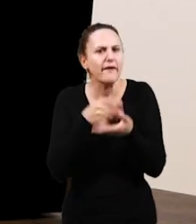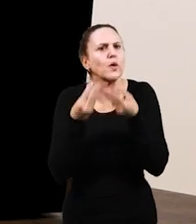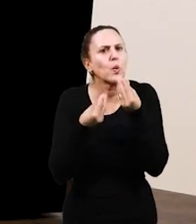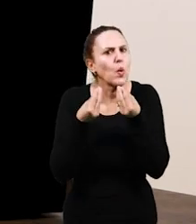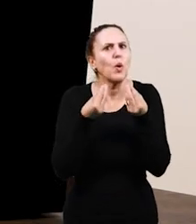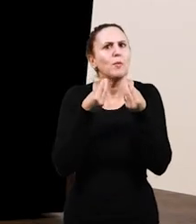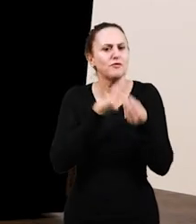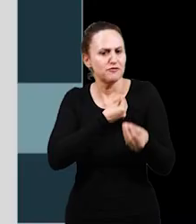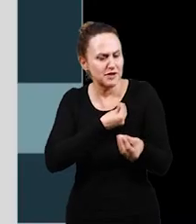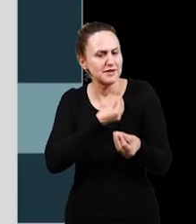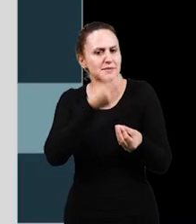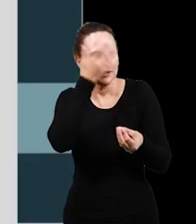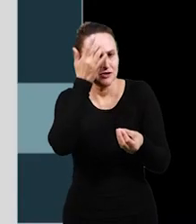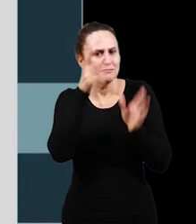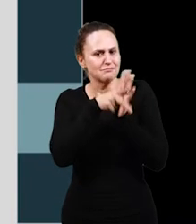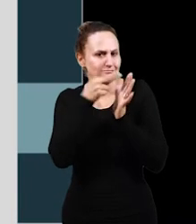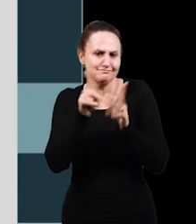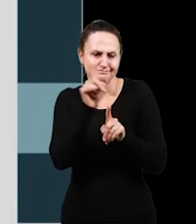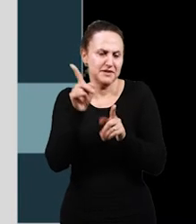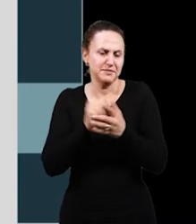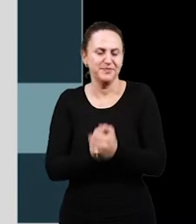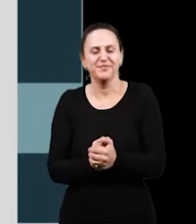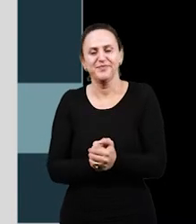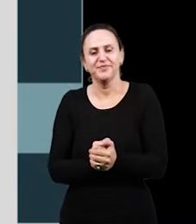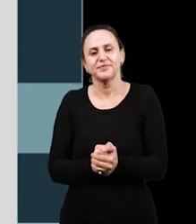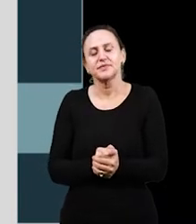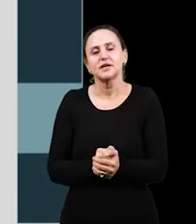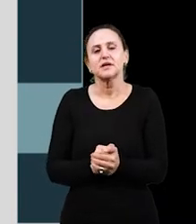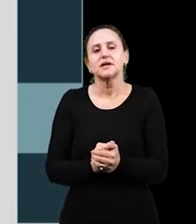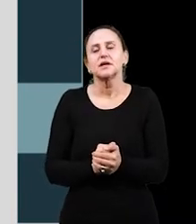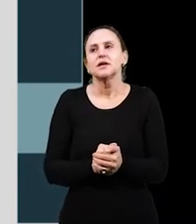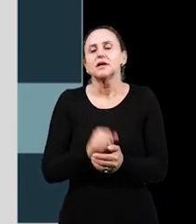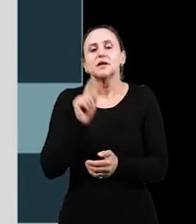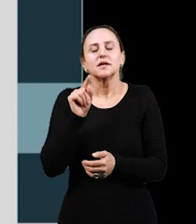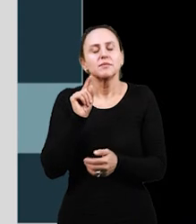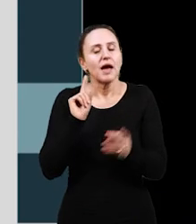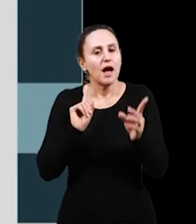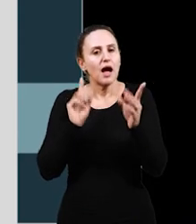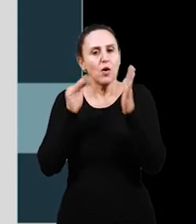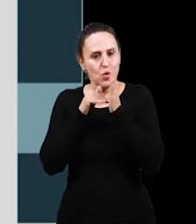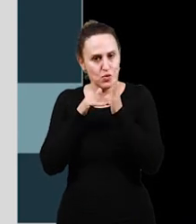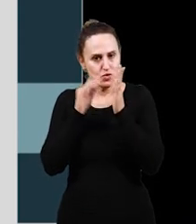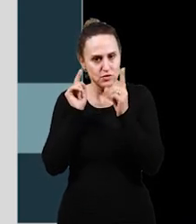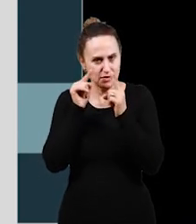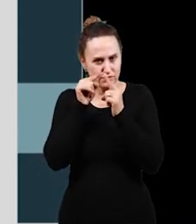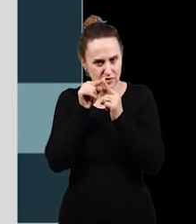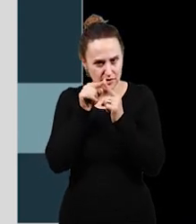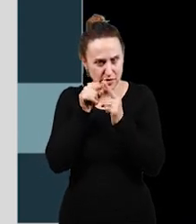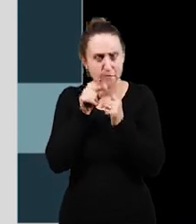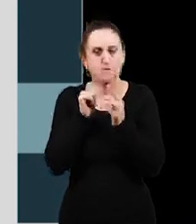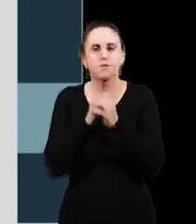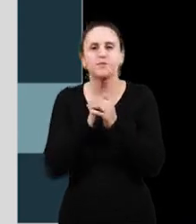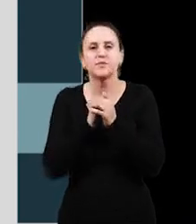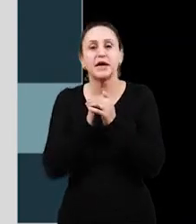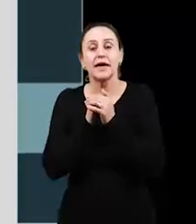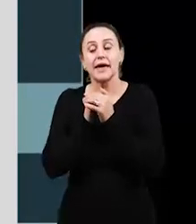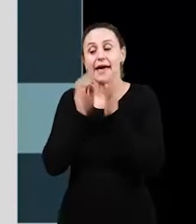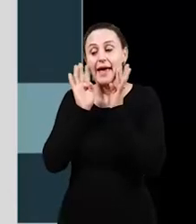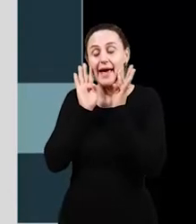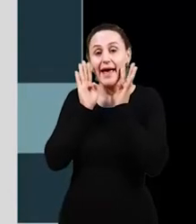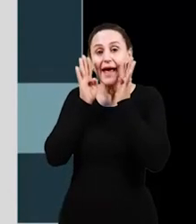pessoa de Fato né e por último a função conativa apelativa com a ênfase no